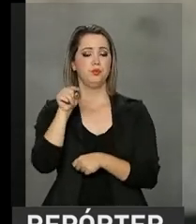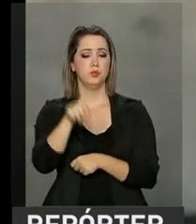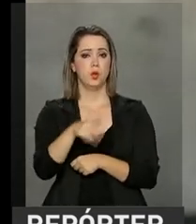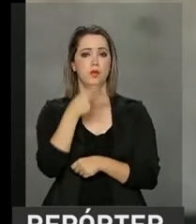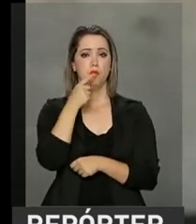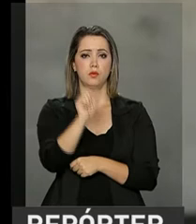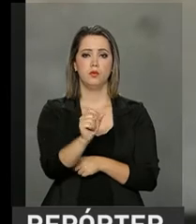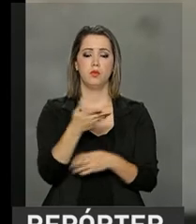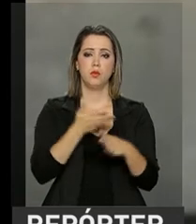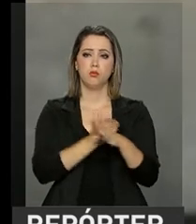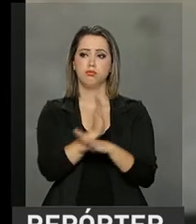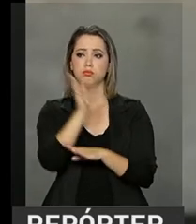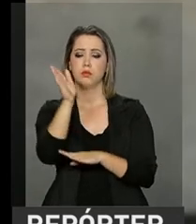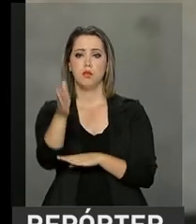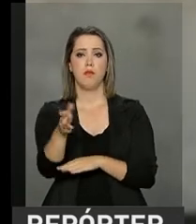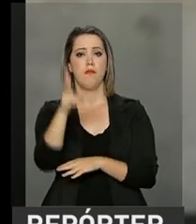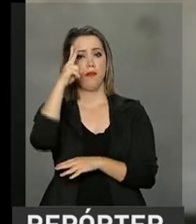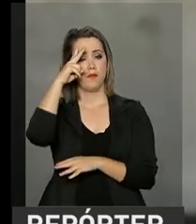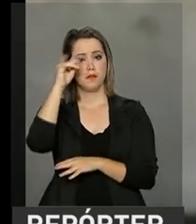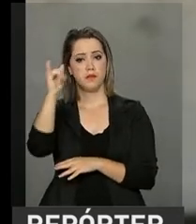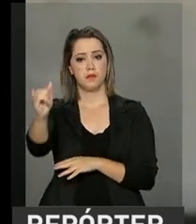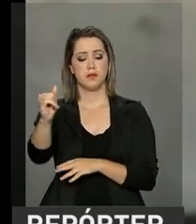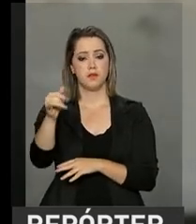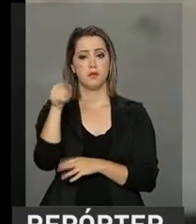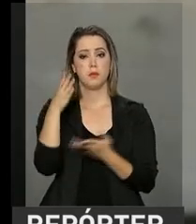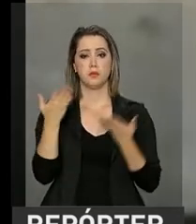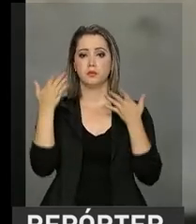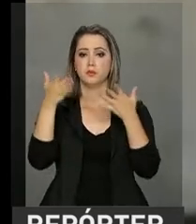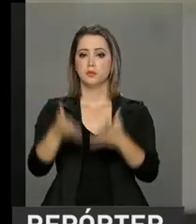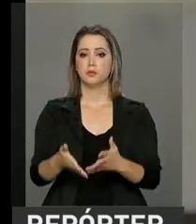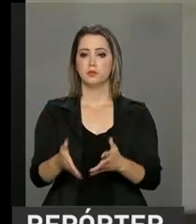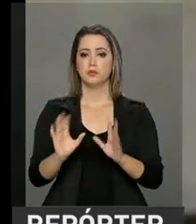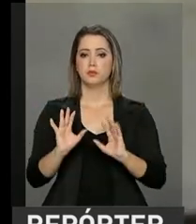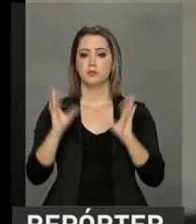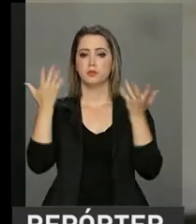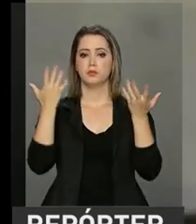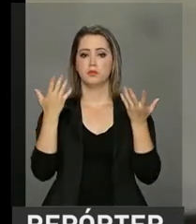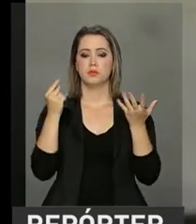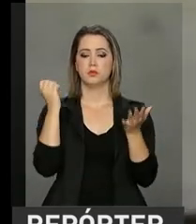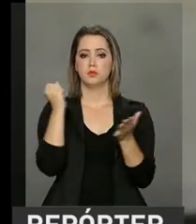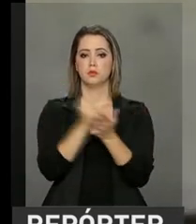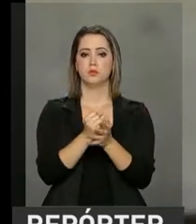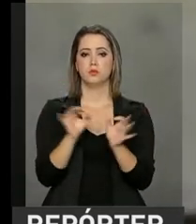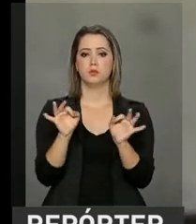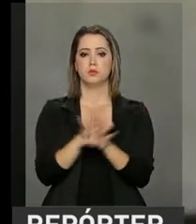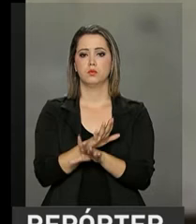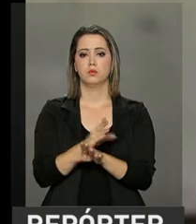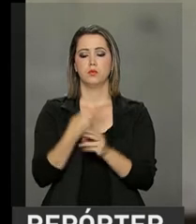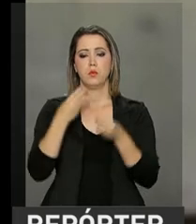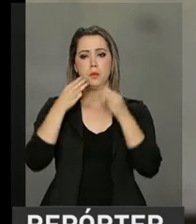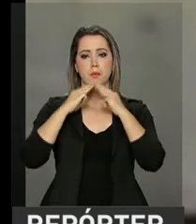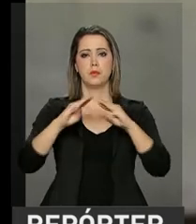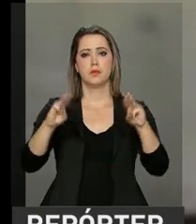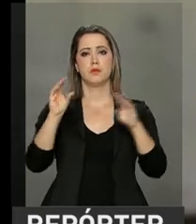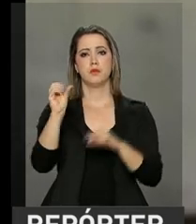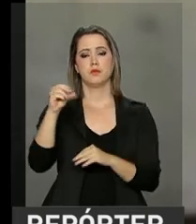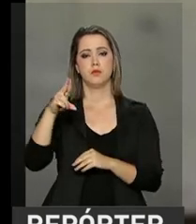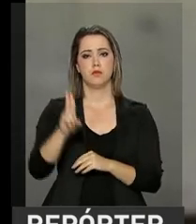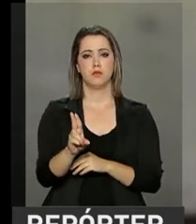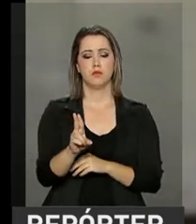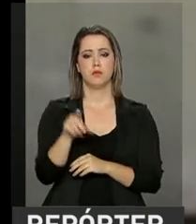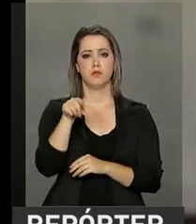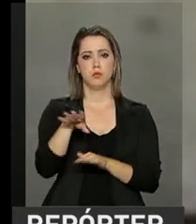Nunes parte então para o Haiti, onde ele participa de uma cerimônia que marca o fim da missão das Nações Unidas